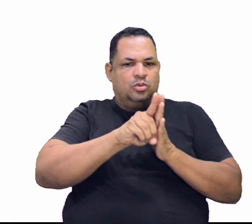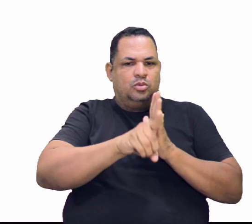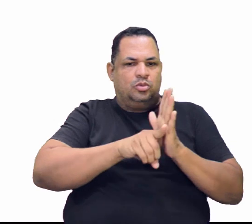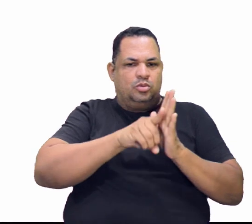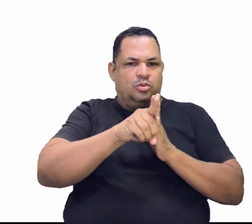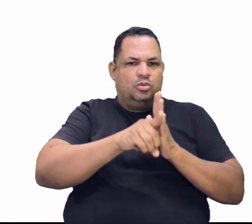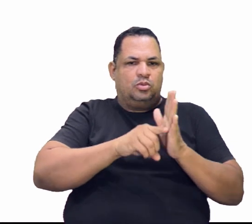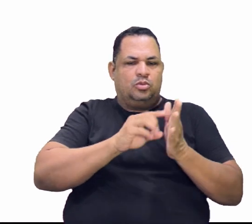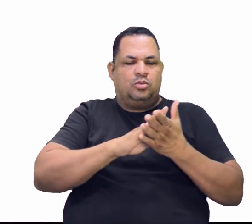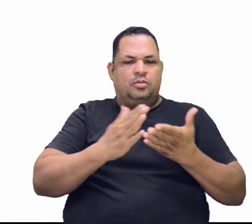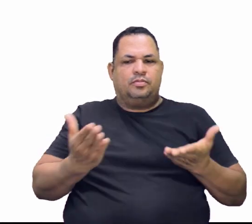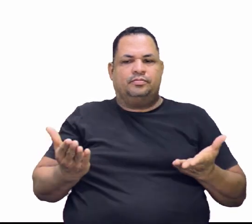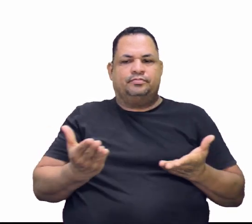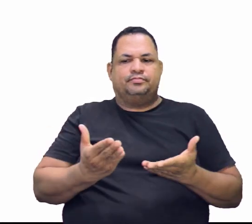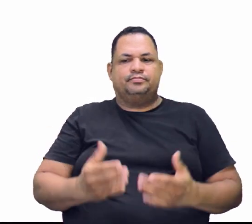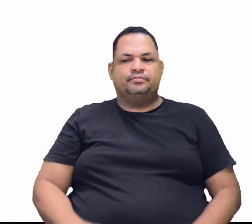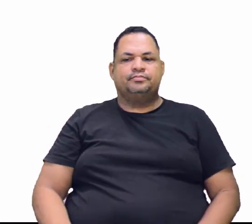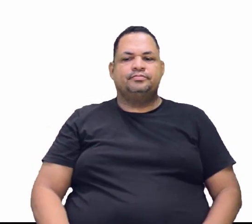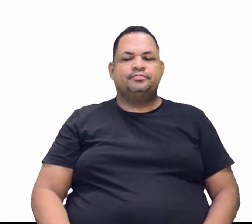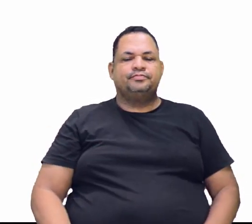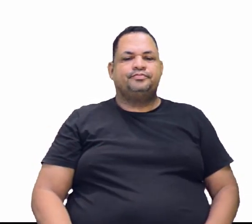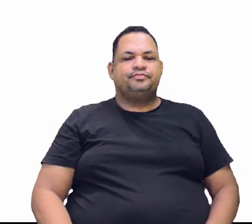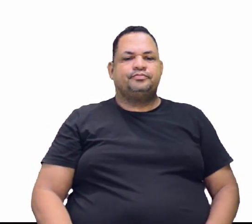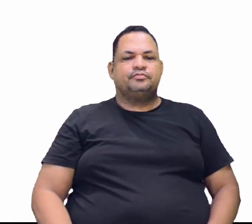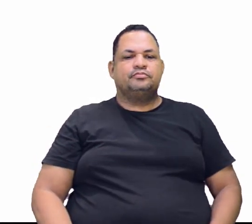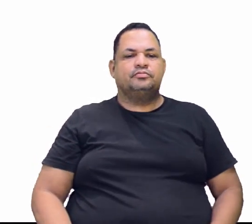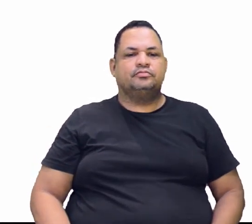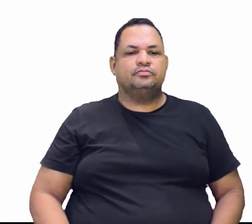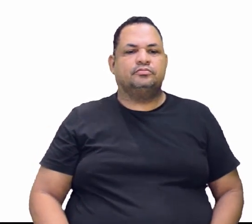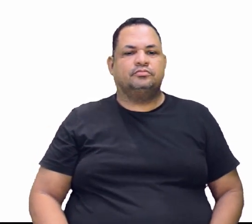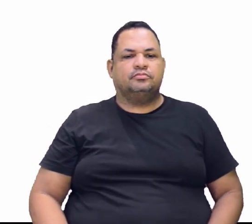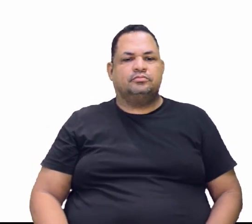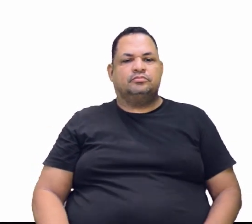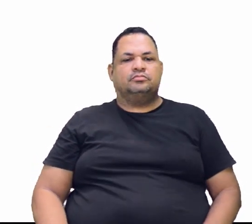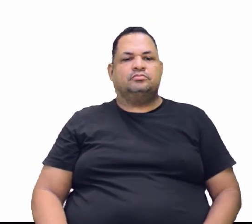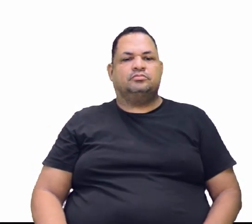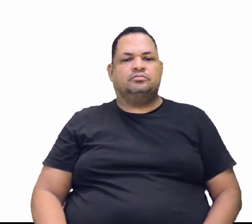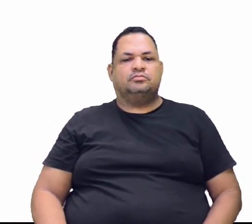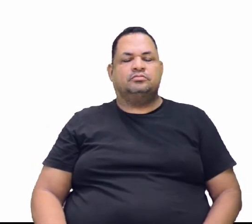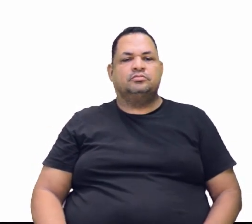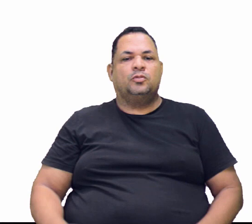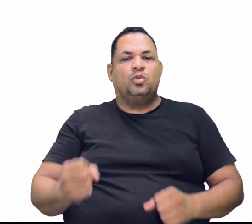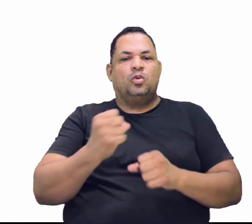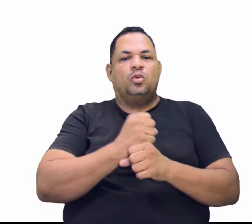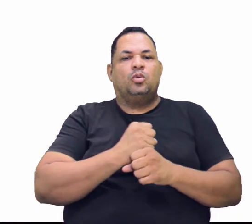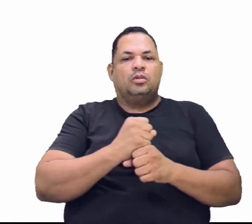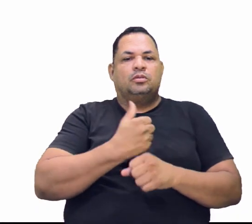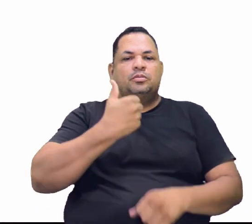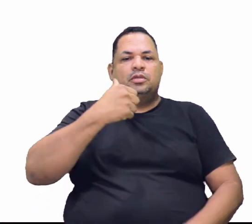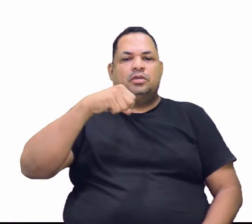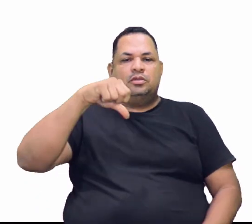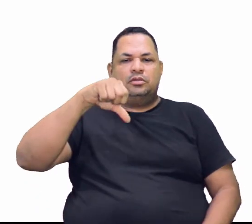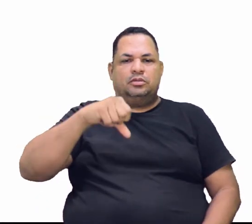Ferro Madeira Mamoré. Olha, quando o cara é nomeado, isso em 31,